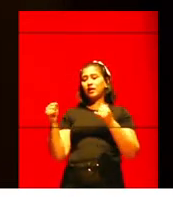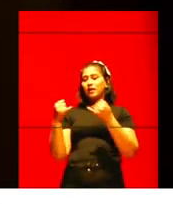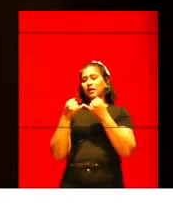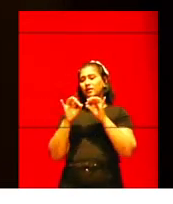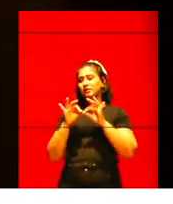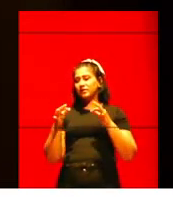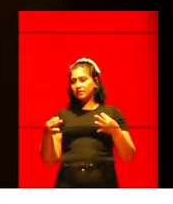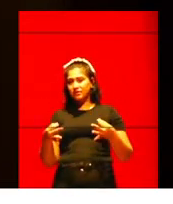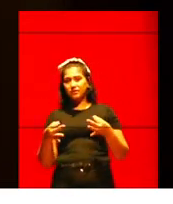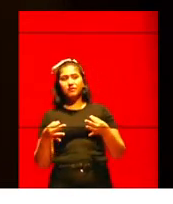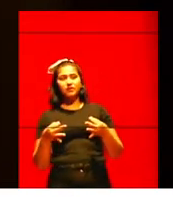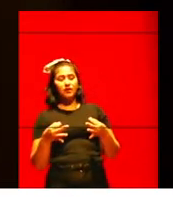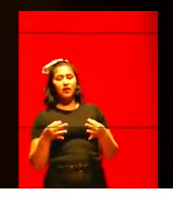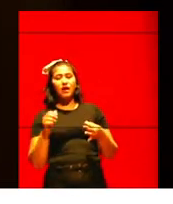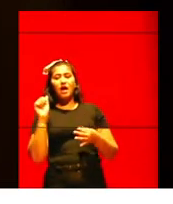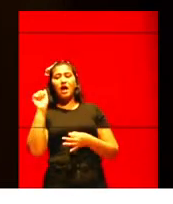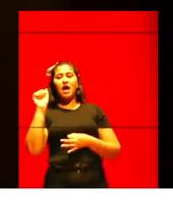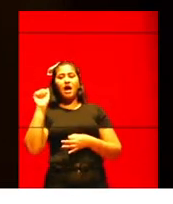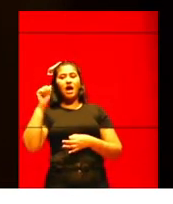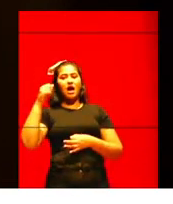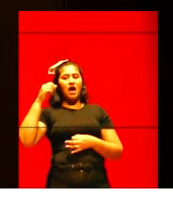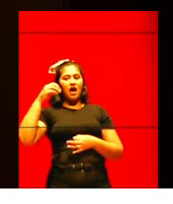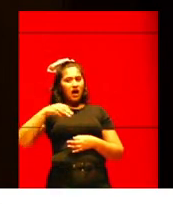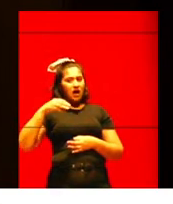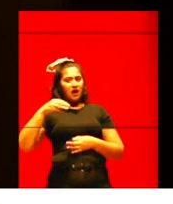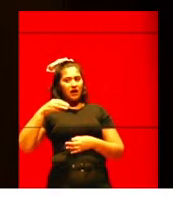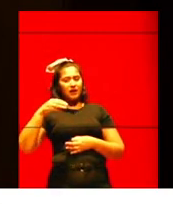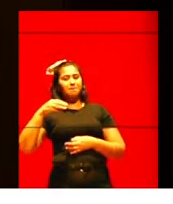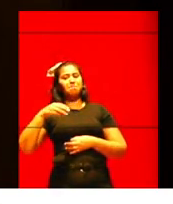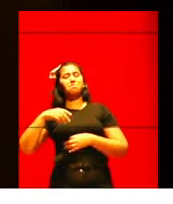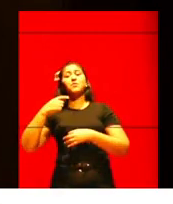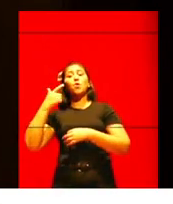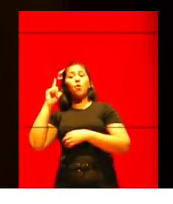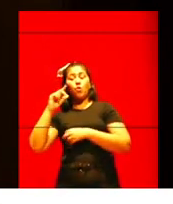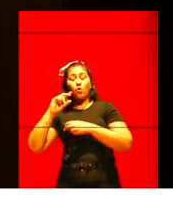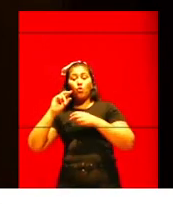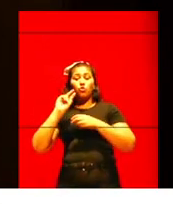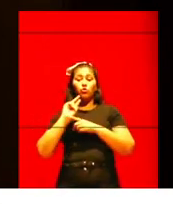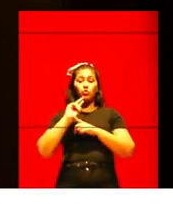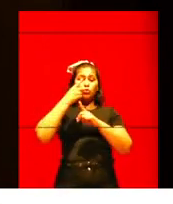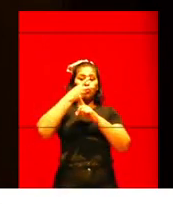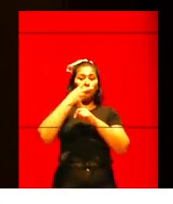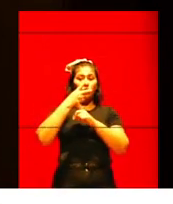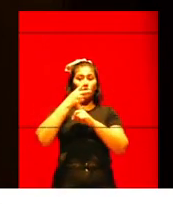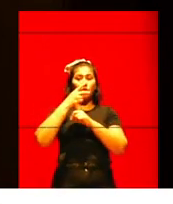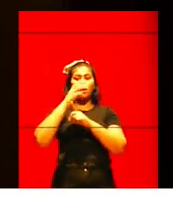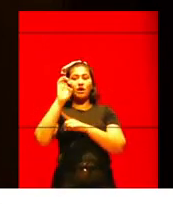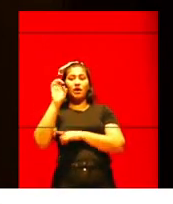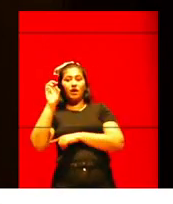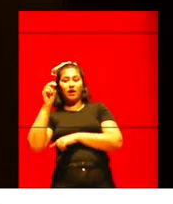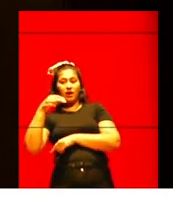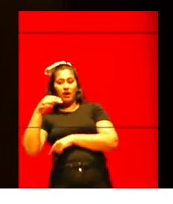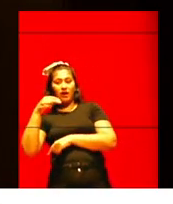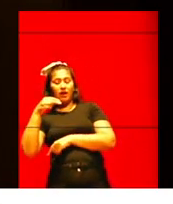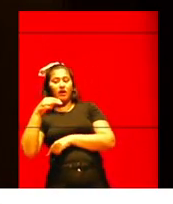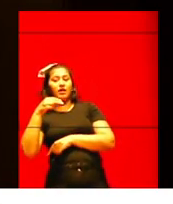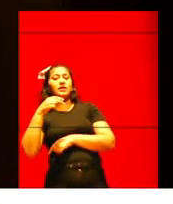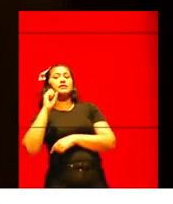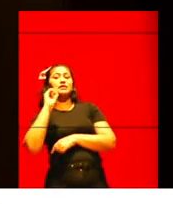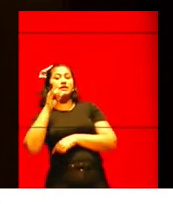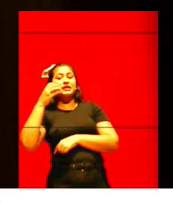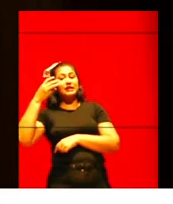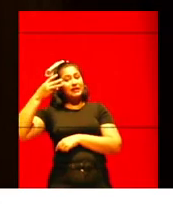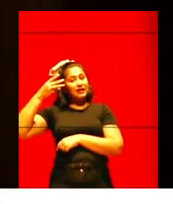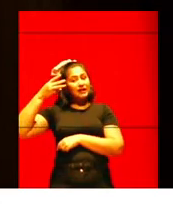simples? An. Se tiver ligação dupla, qual é o termo? En. Se tiver ligação